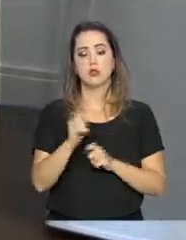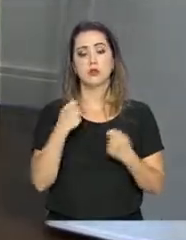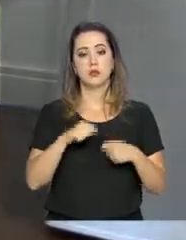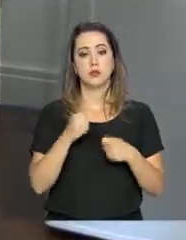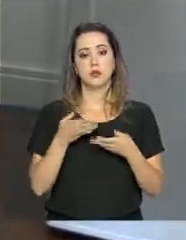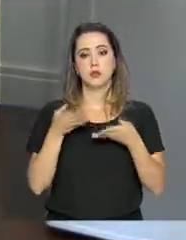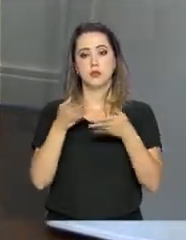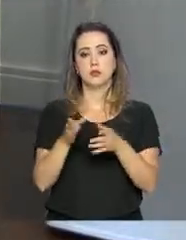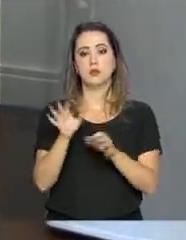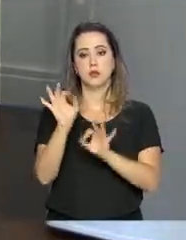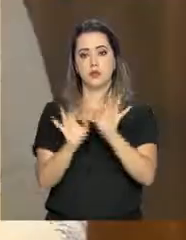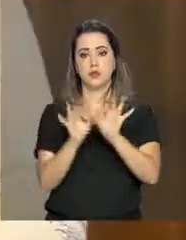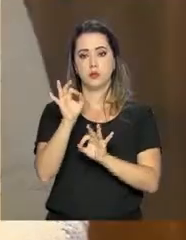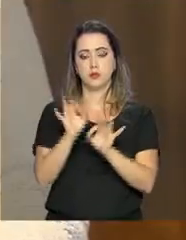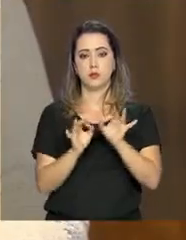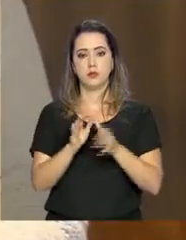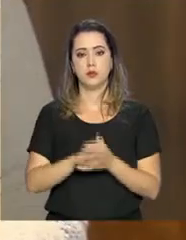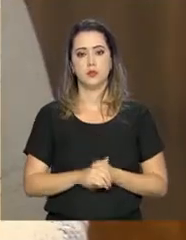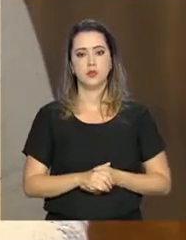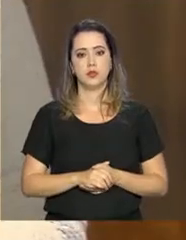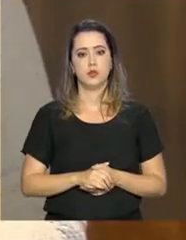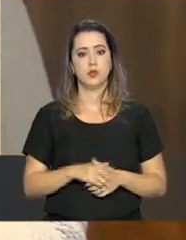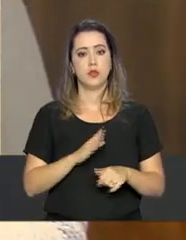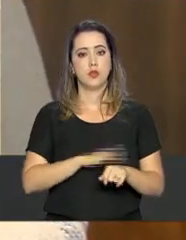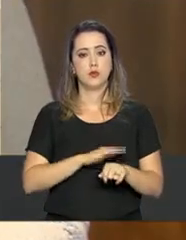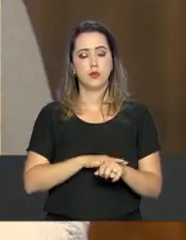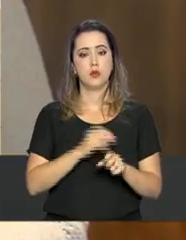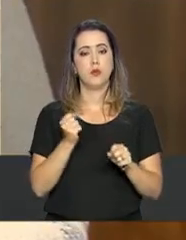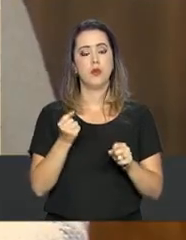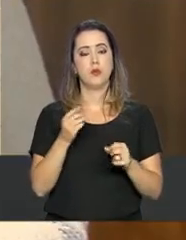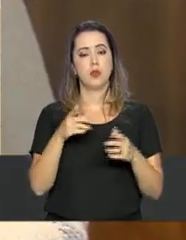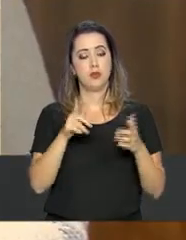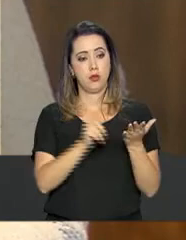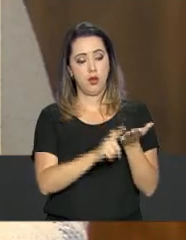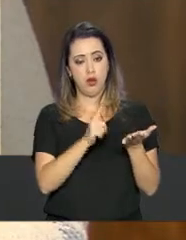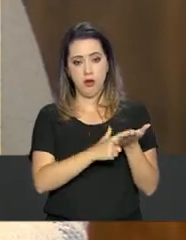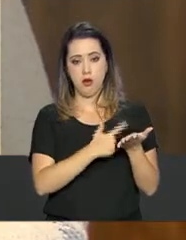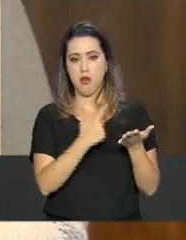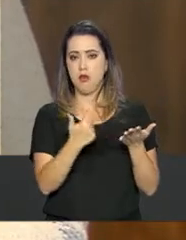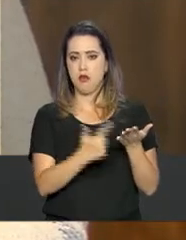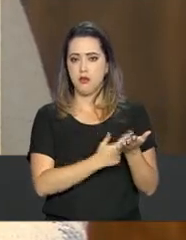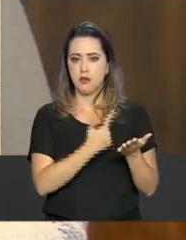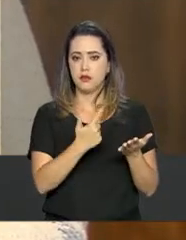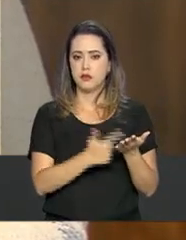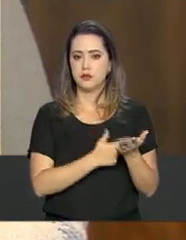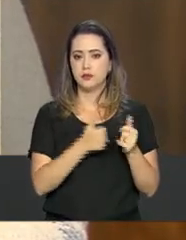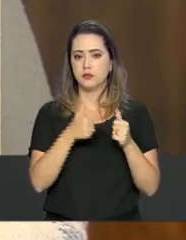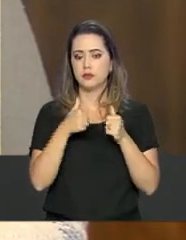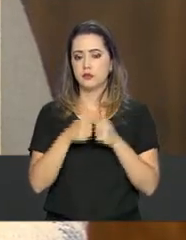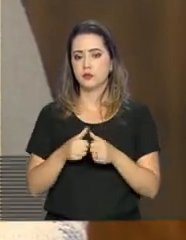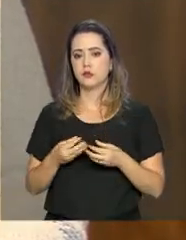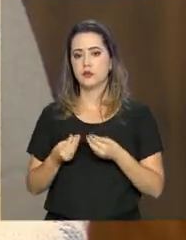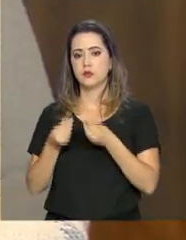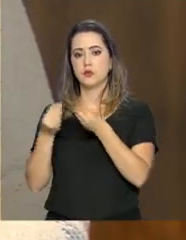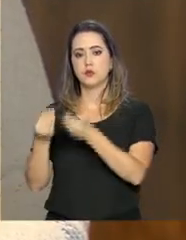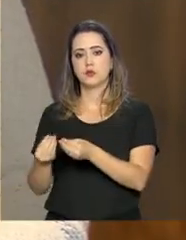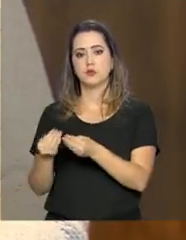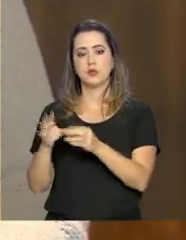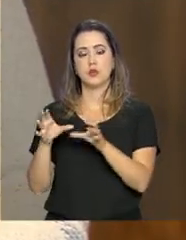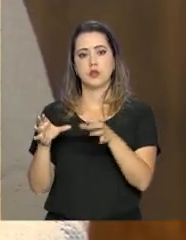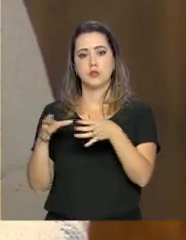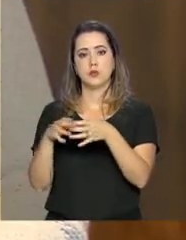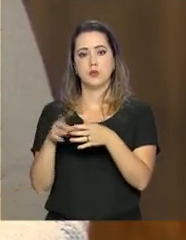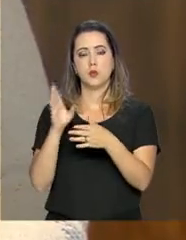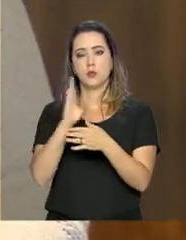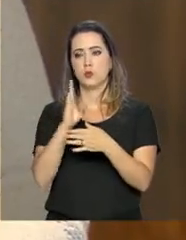enviados para restauração no momento nós estamos com algumas obras né sendo encaminhadas para o arquivo nacional de brasília